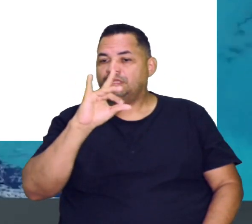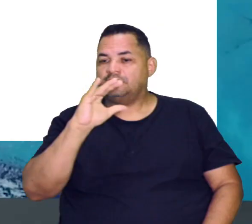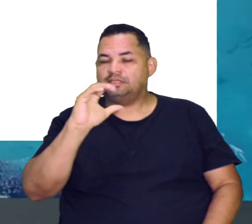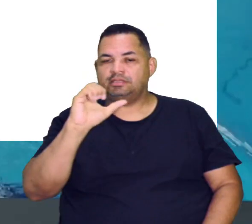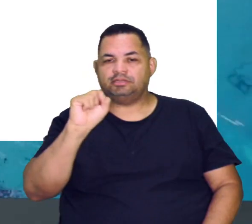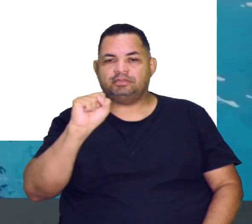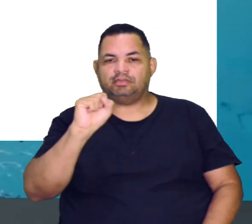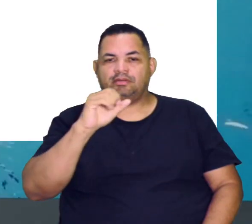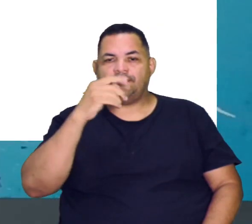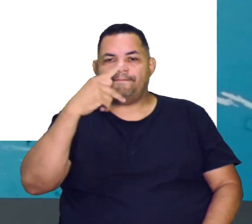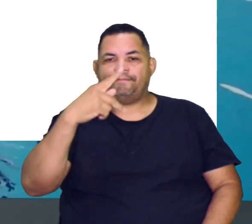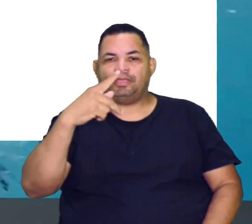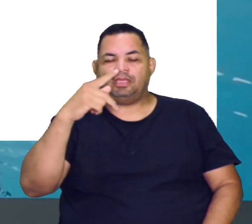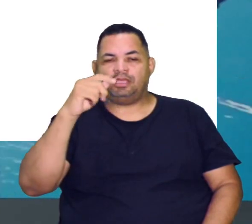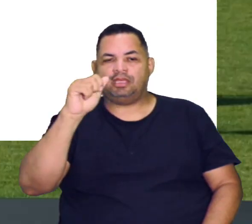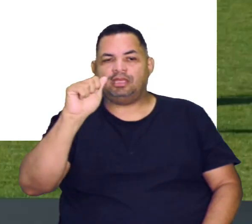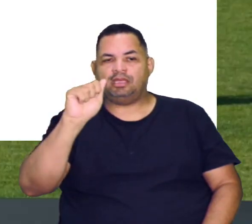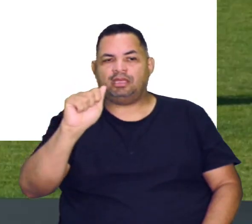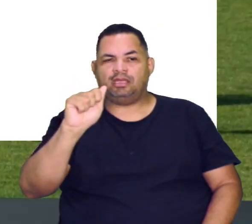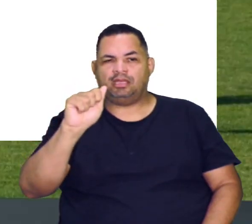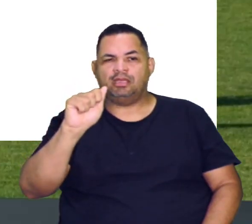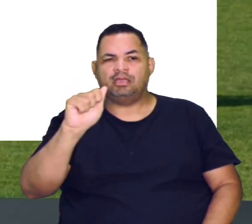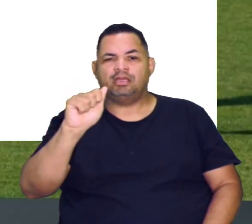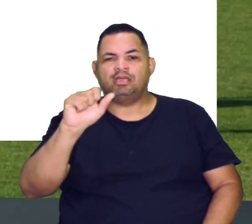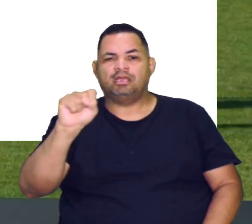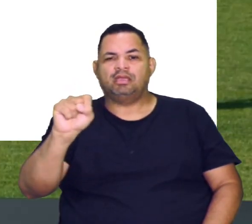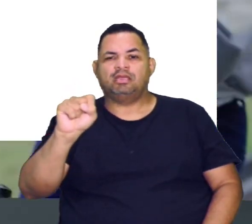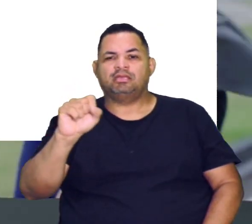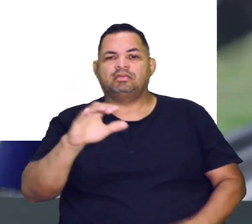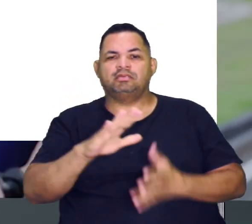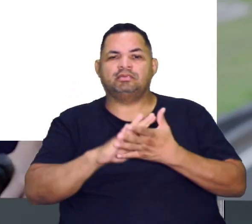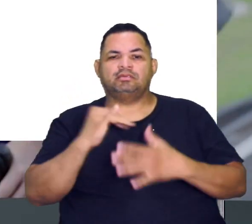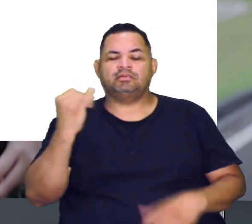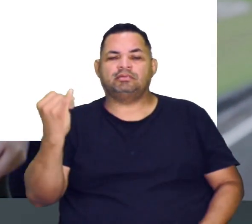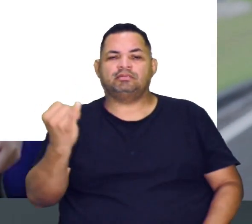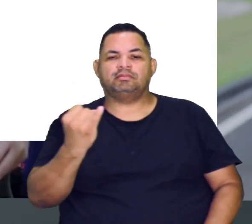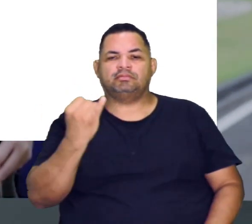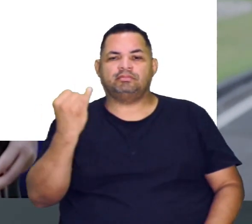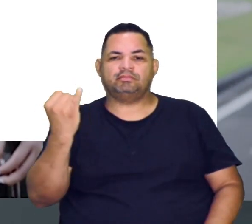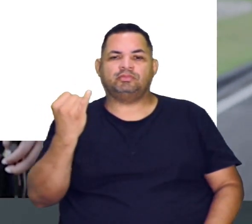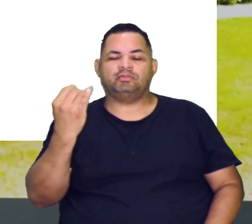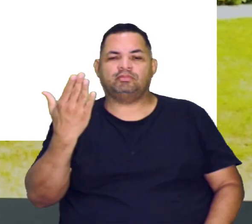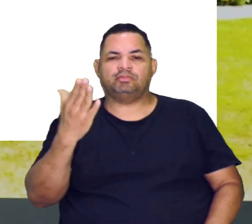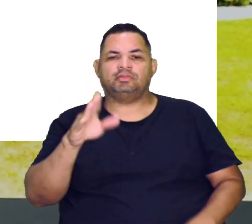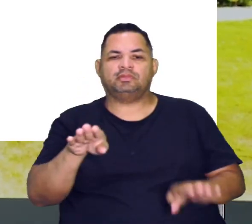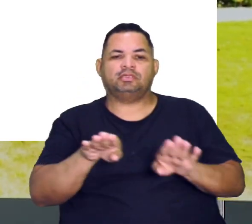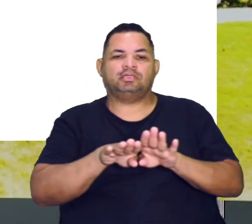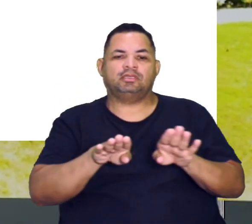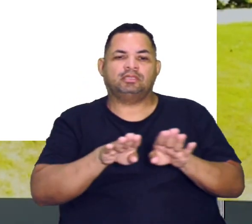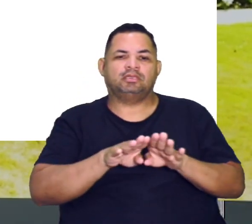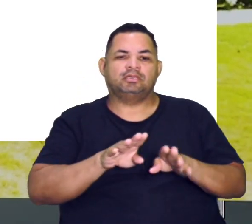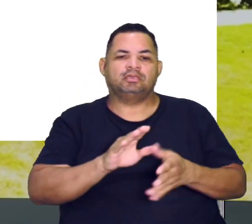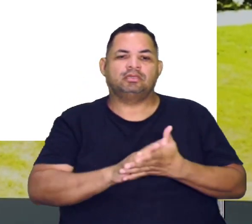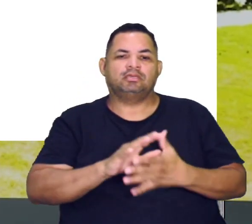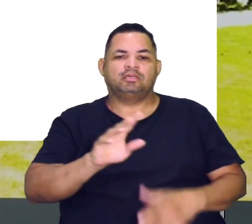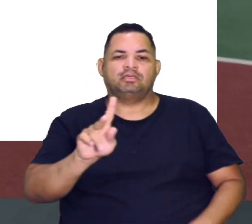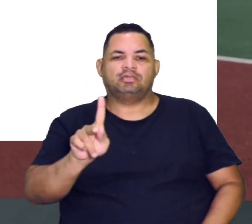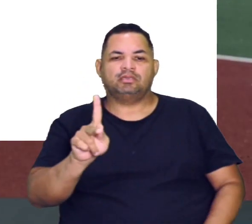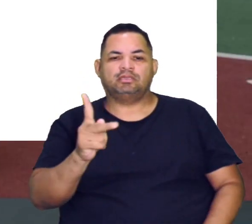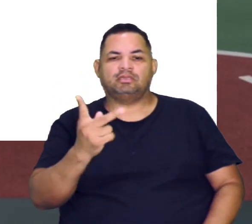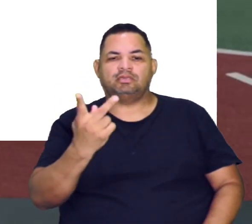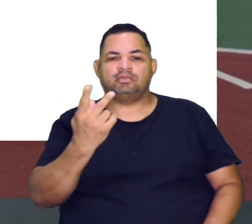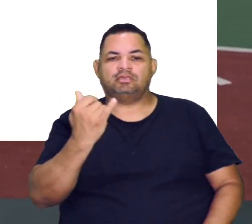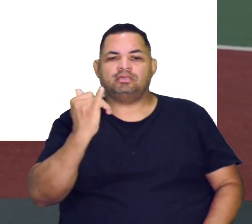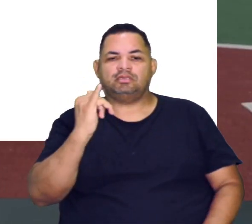pressão arterial alta, tá? Também é importante a gente entender aí sobre a Então, toda vez